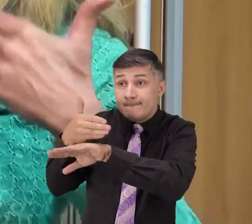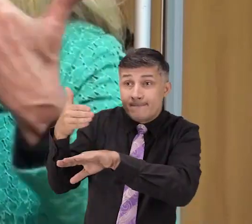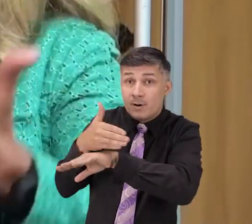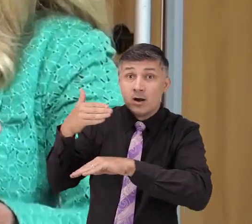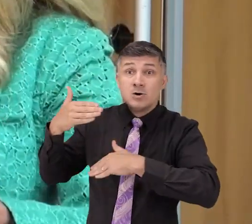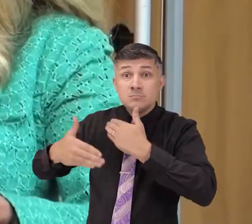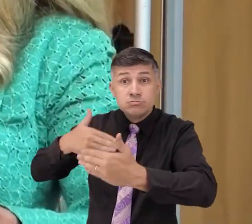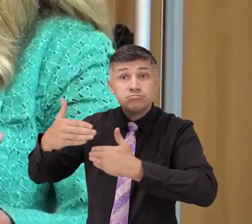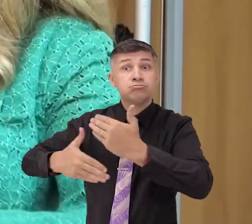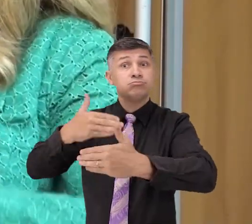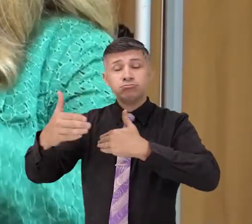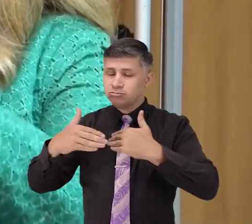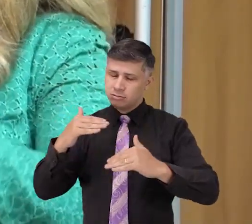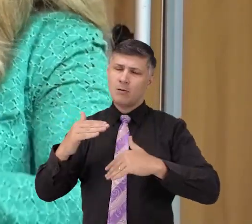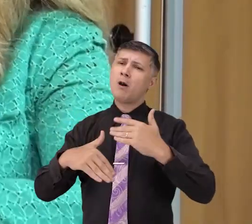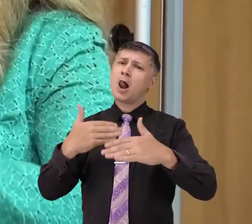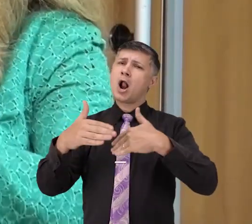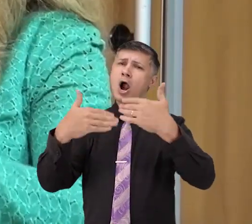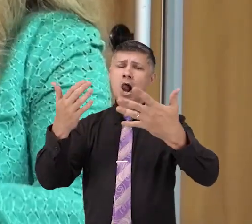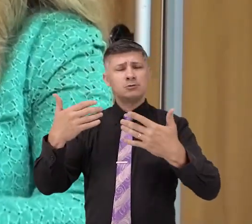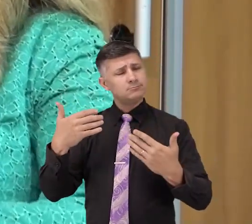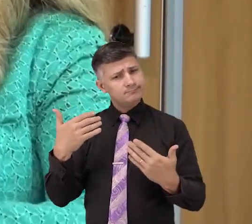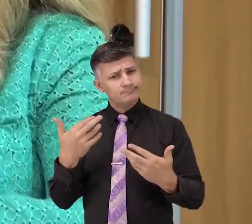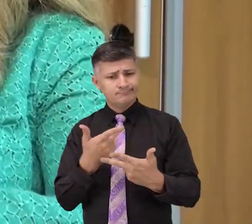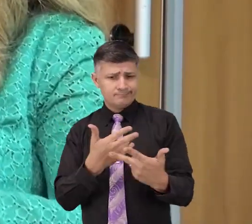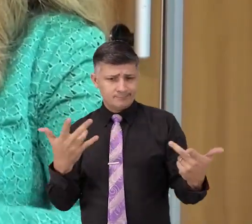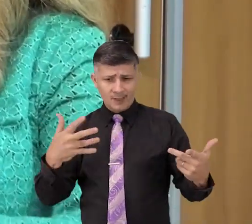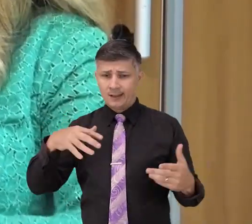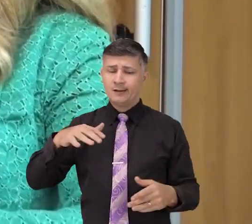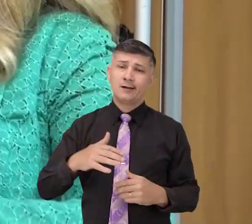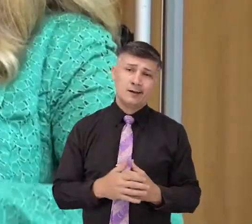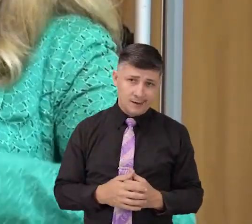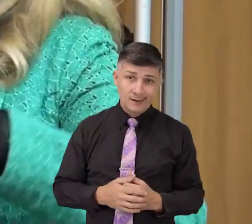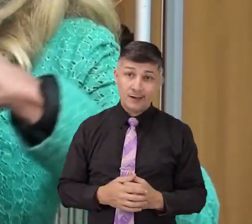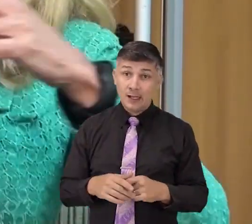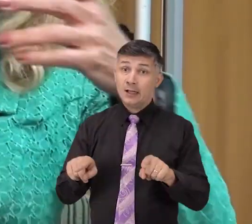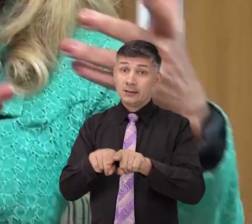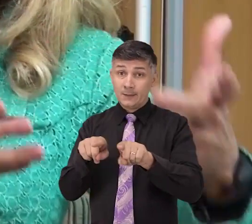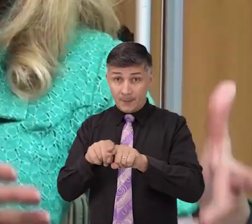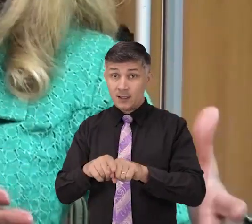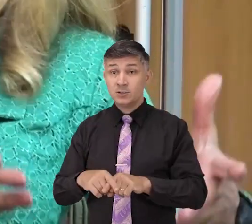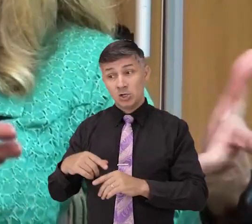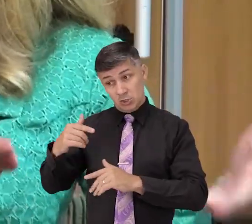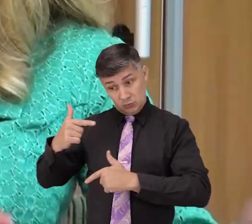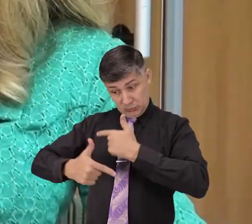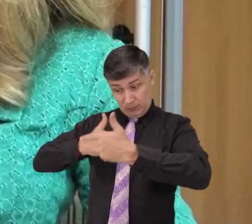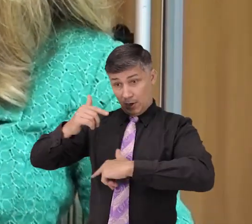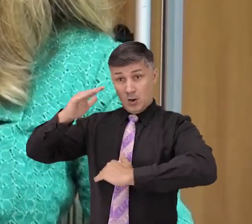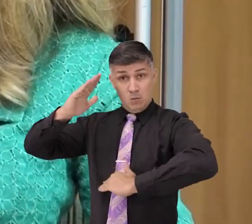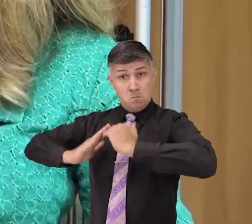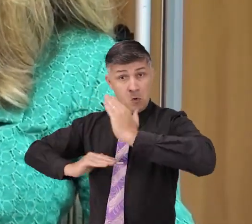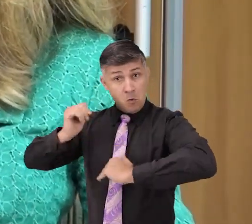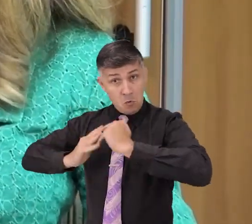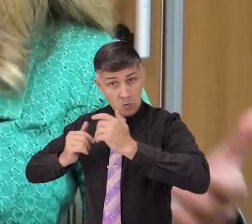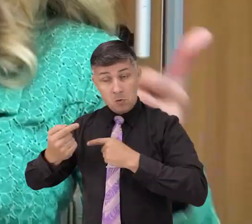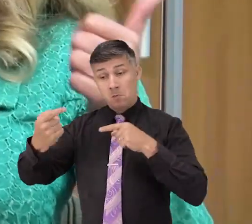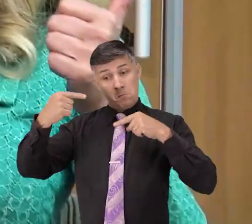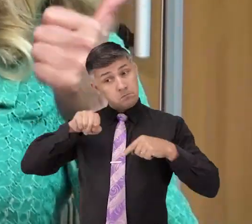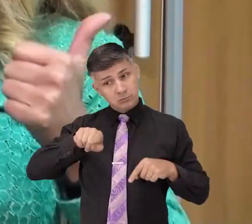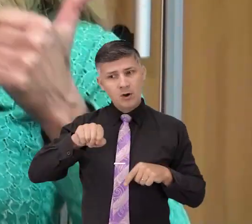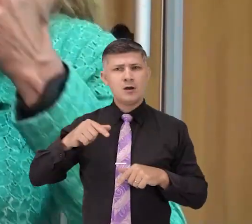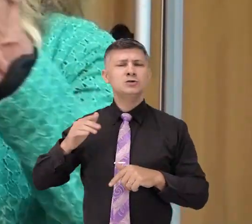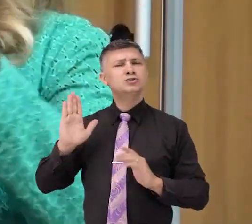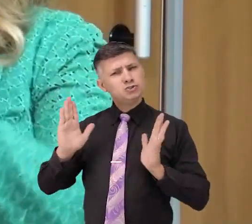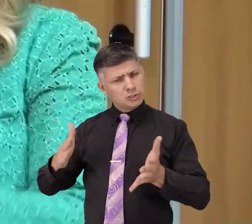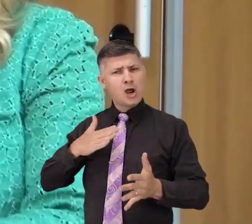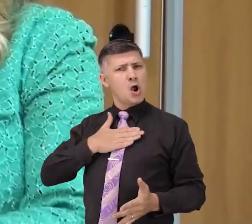nessa participação mais intensa você aí vai evoluindo, vai caminhando, né, em paralelo à tua atividade profissional.